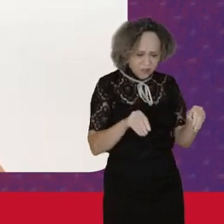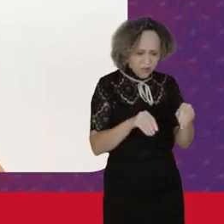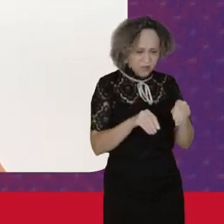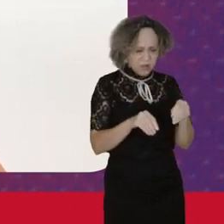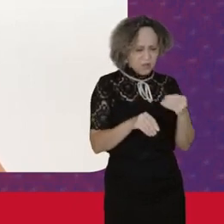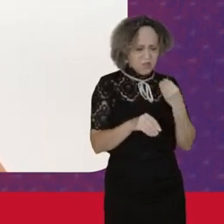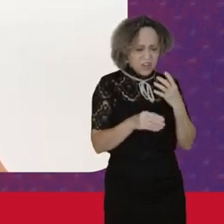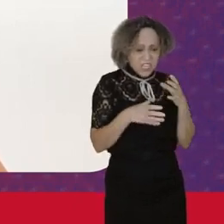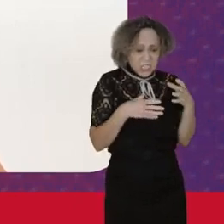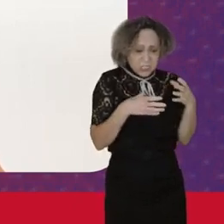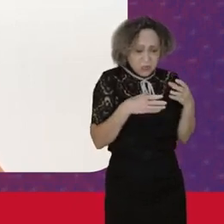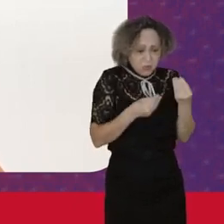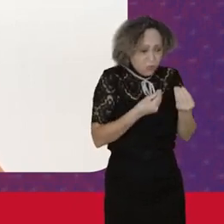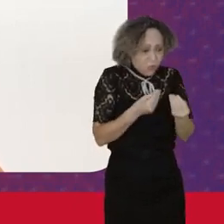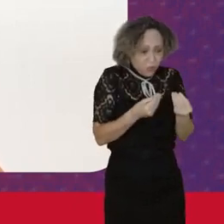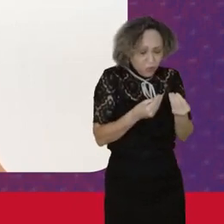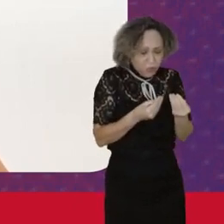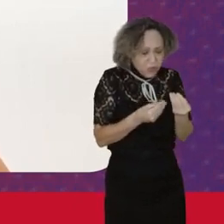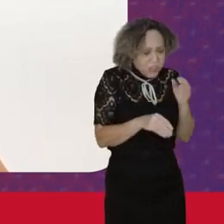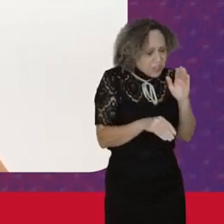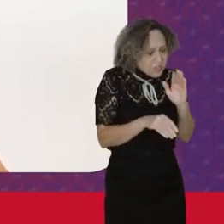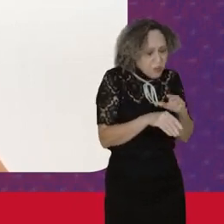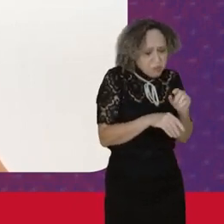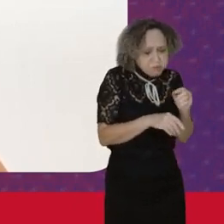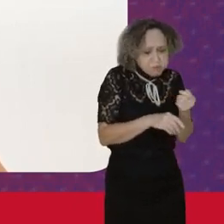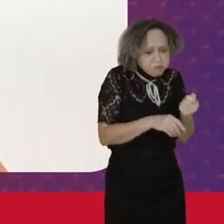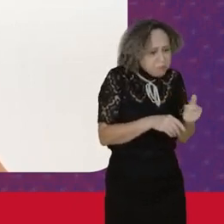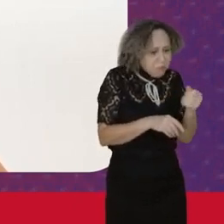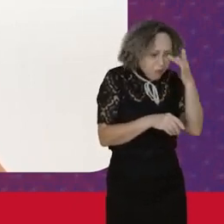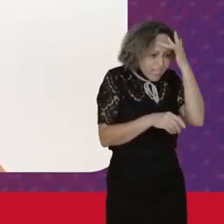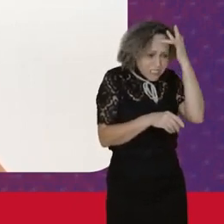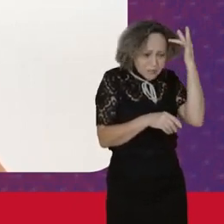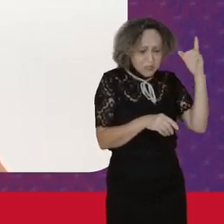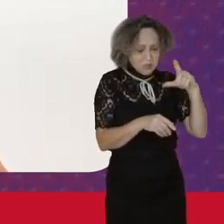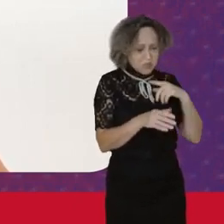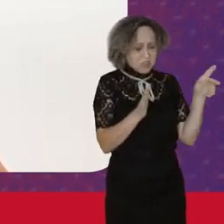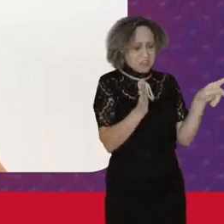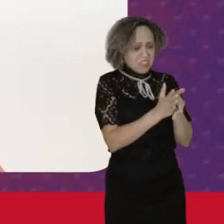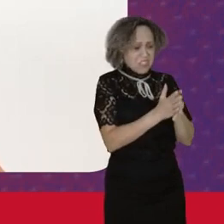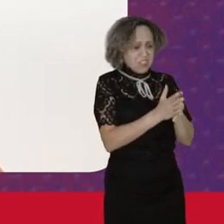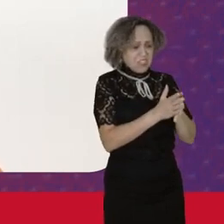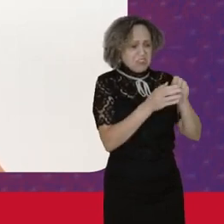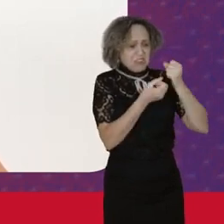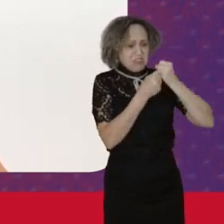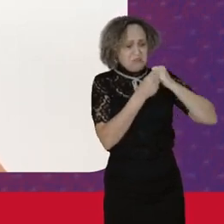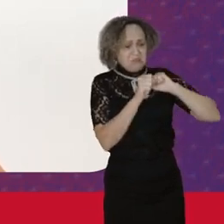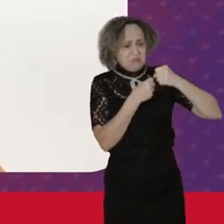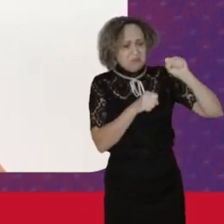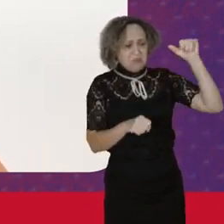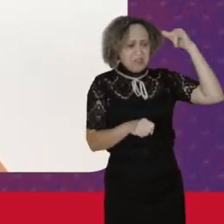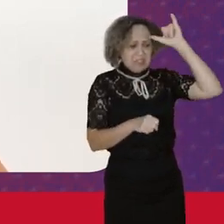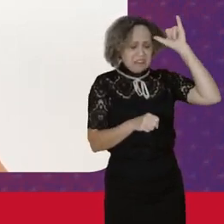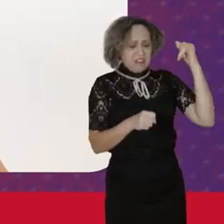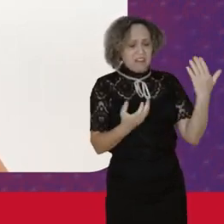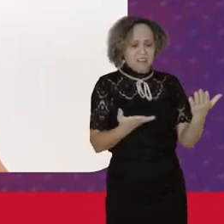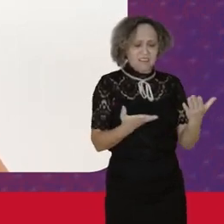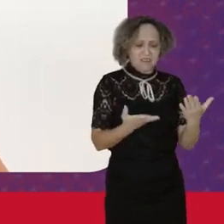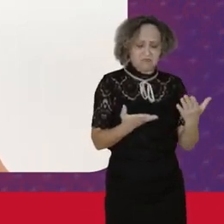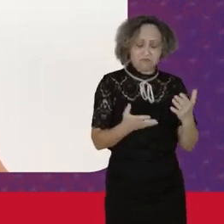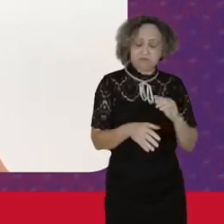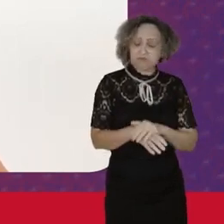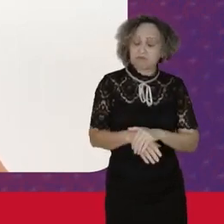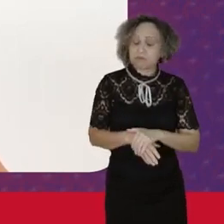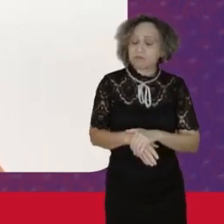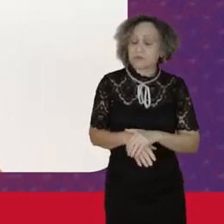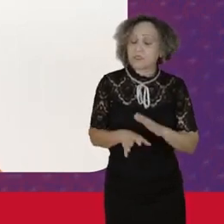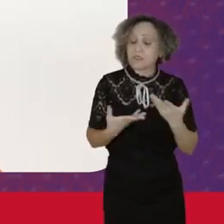concentração de terra e de concentração de poder. Aí, como bem Eridiane resgata, a dupla titularidade, ela vem